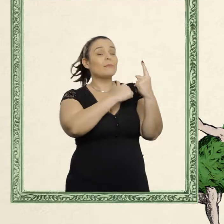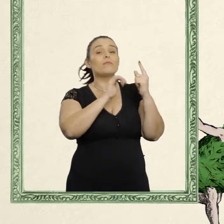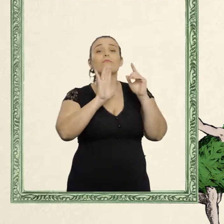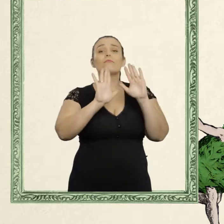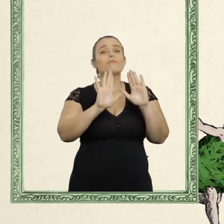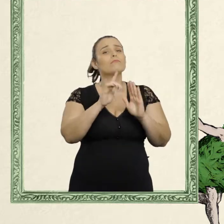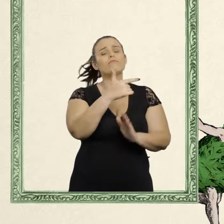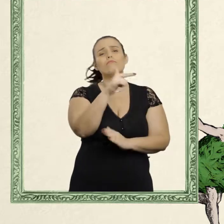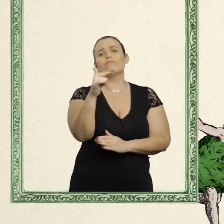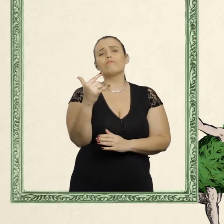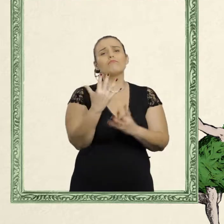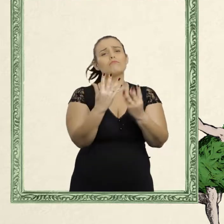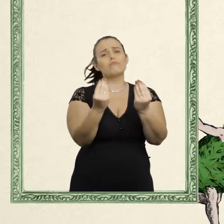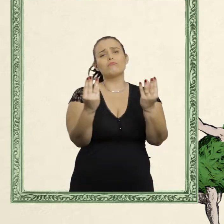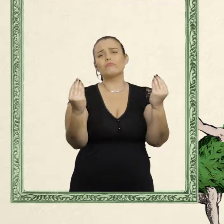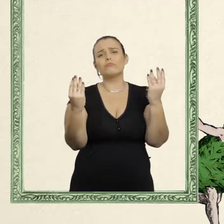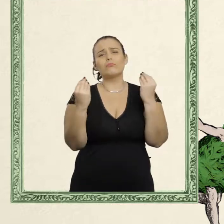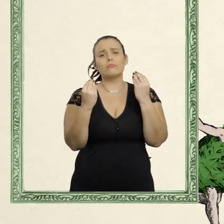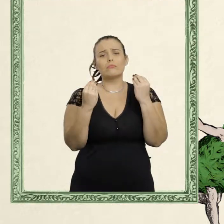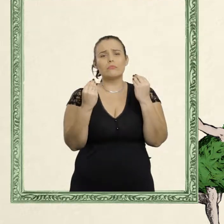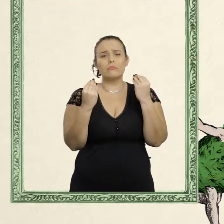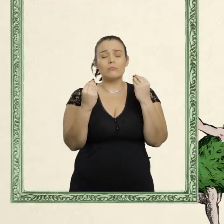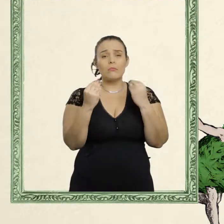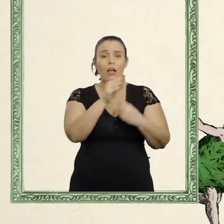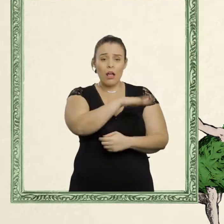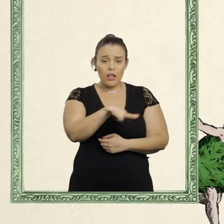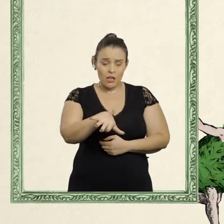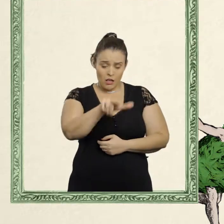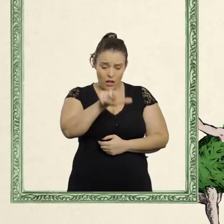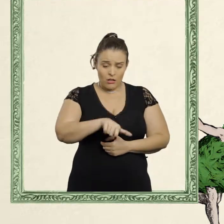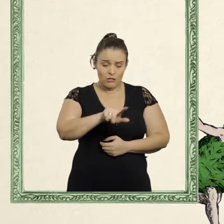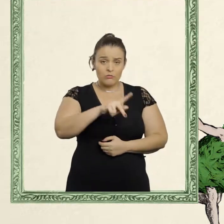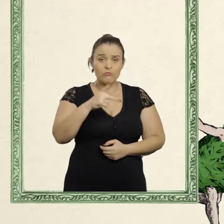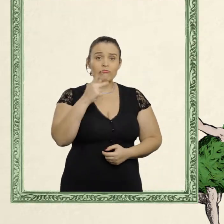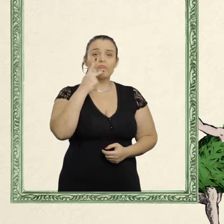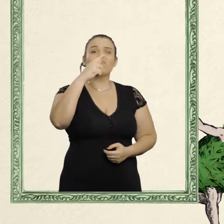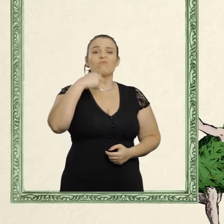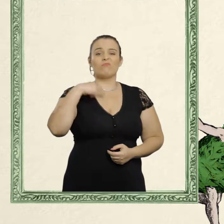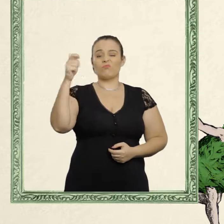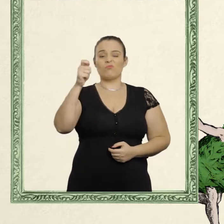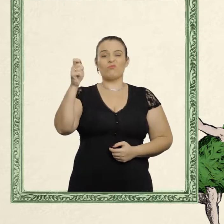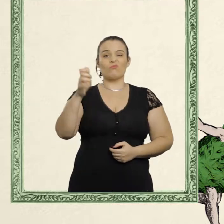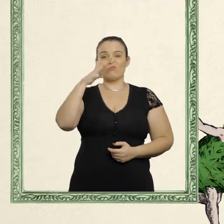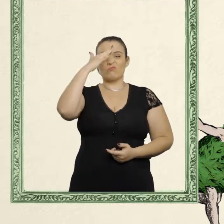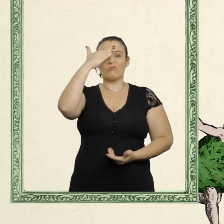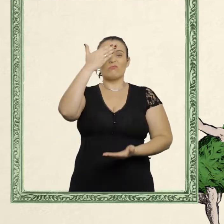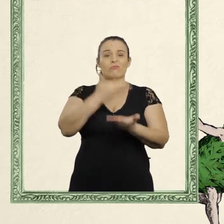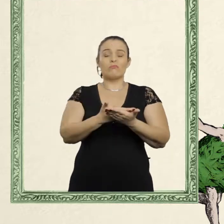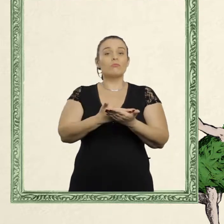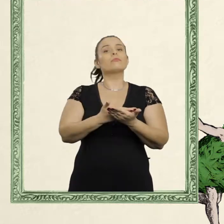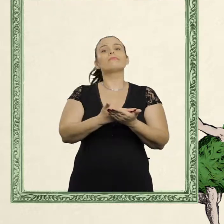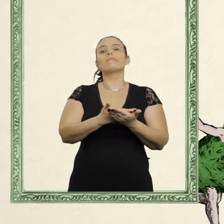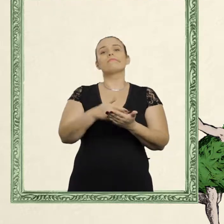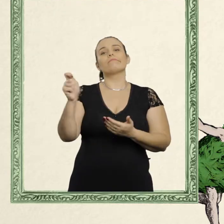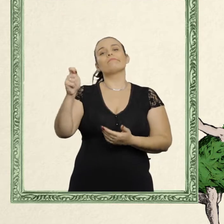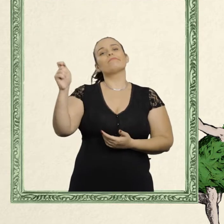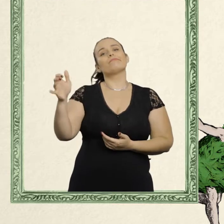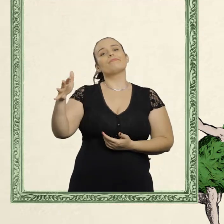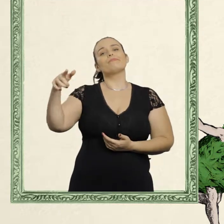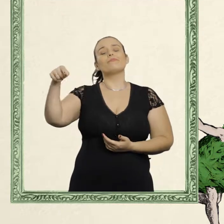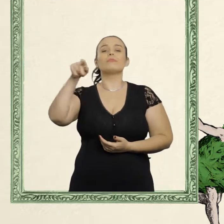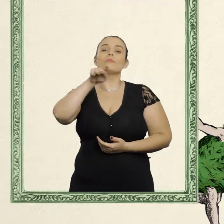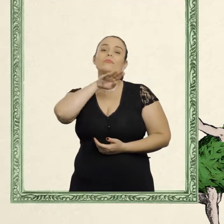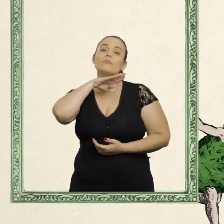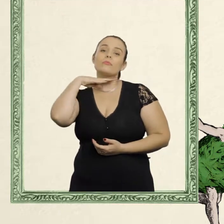não existem muitas. Uma fada morre quando uma criança diz que não acredita em fadas.